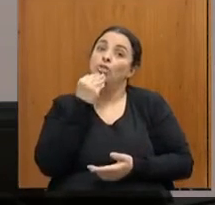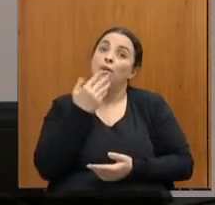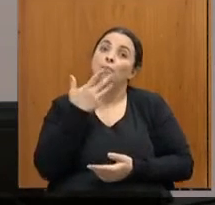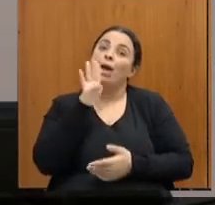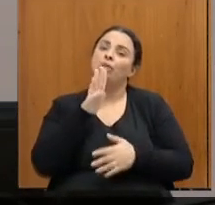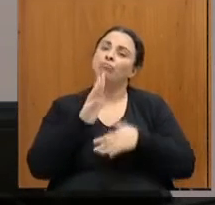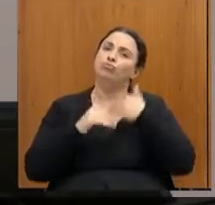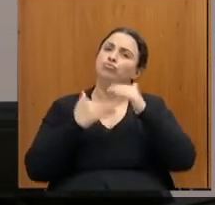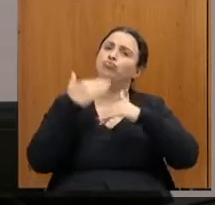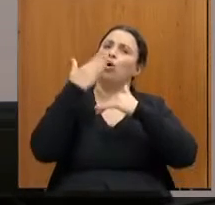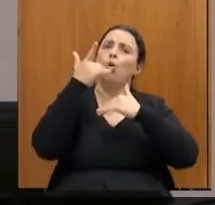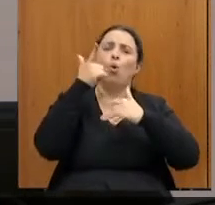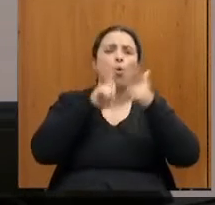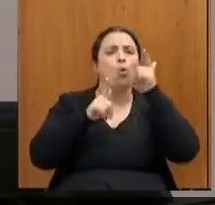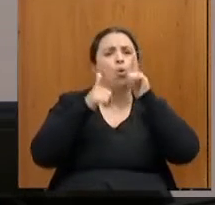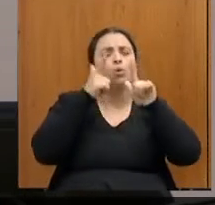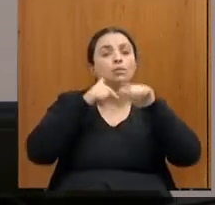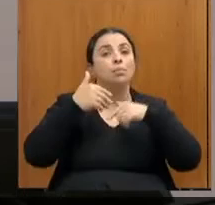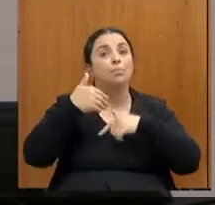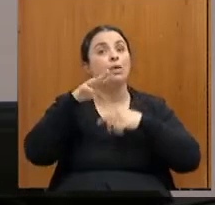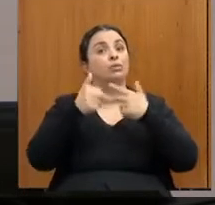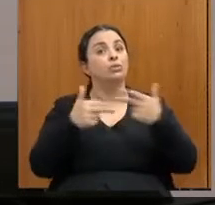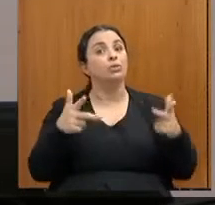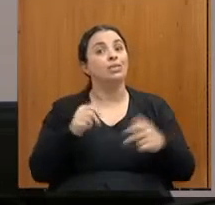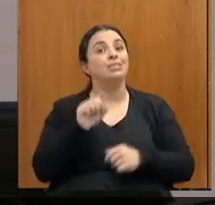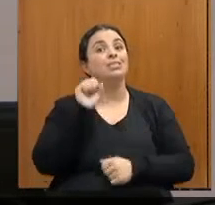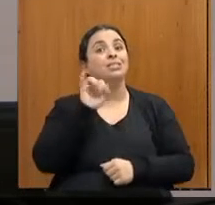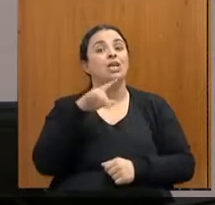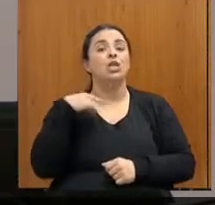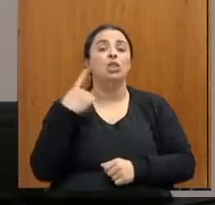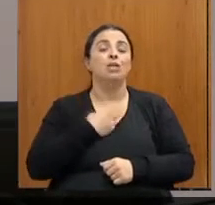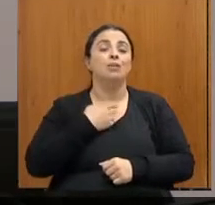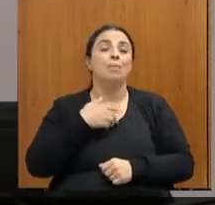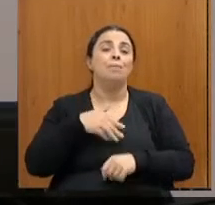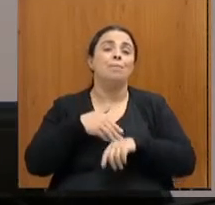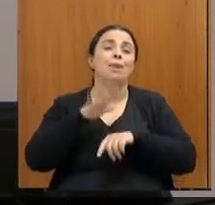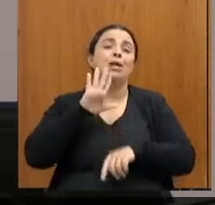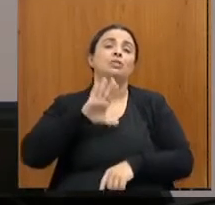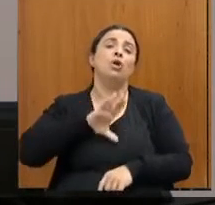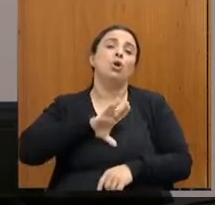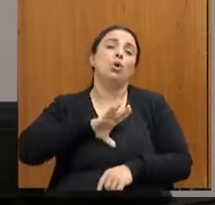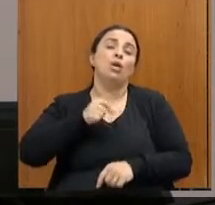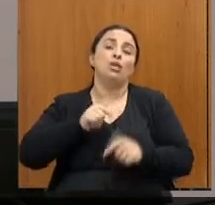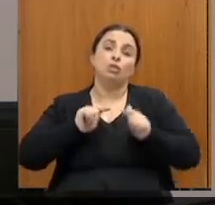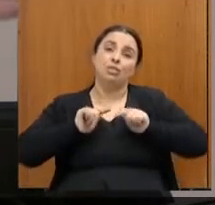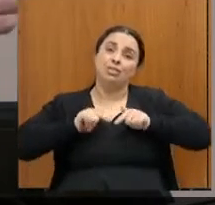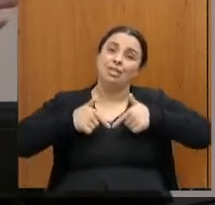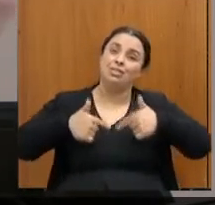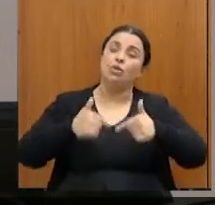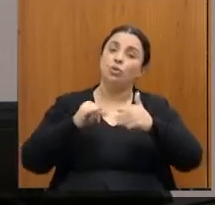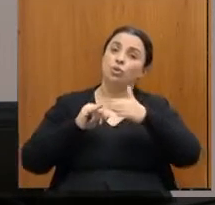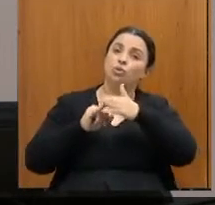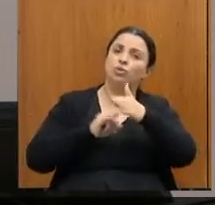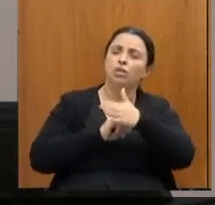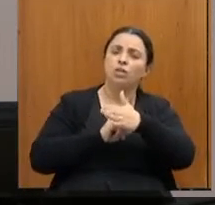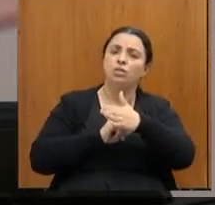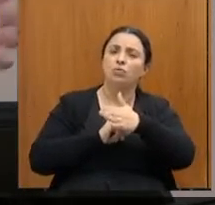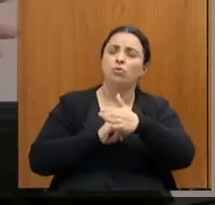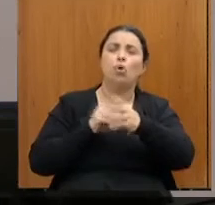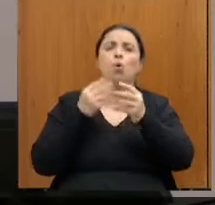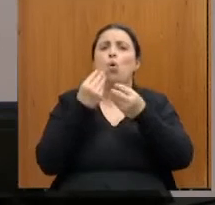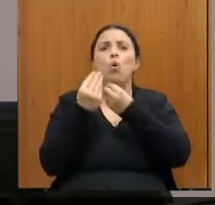ousados na da ação institucional de afastar obstáculos